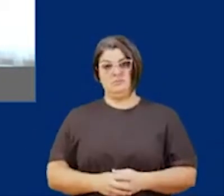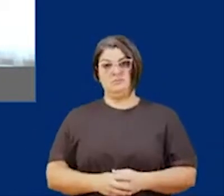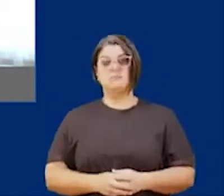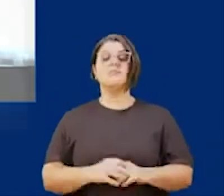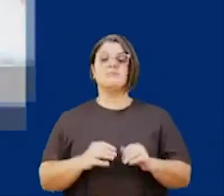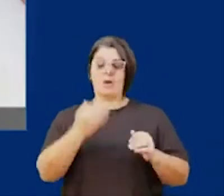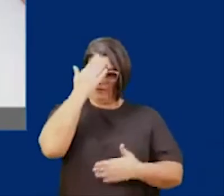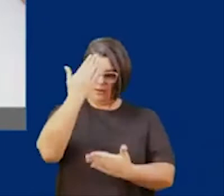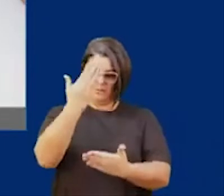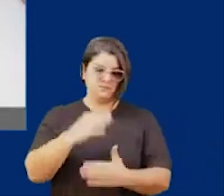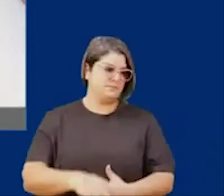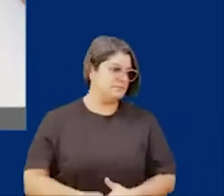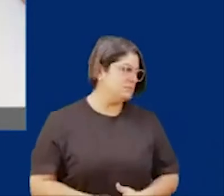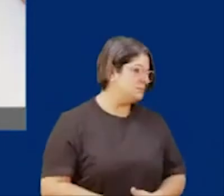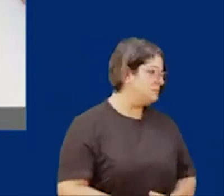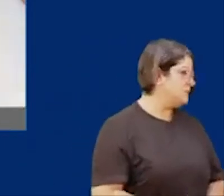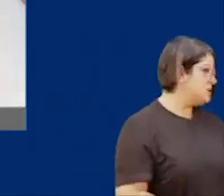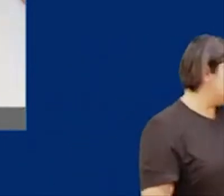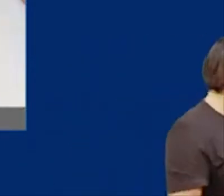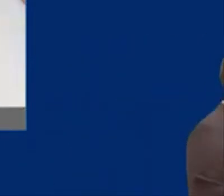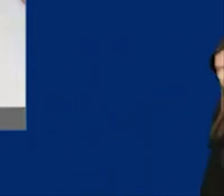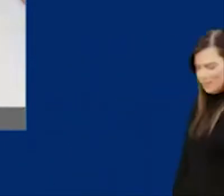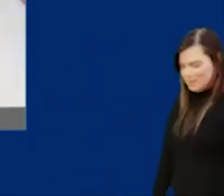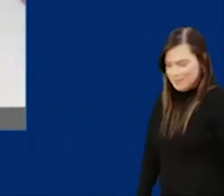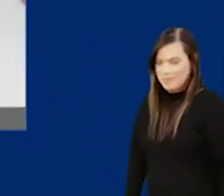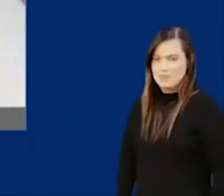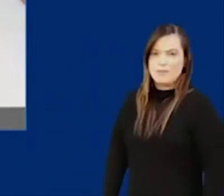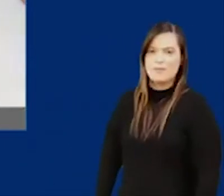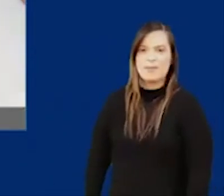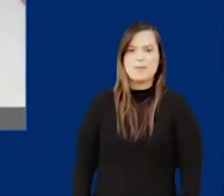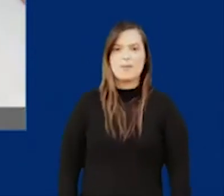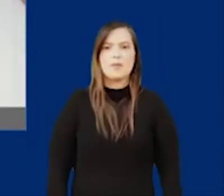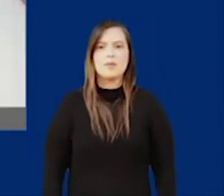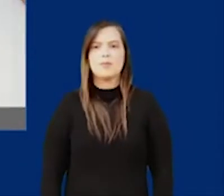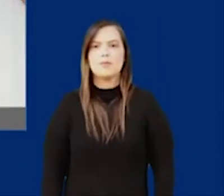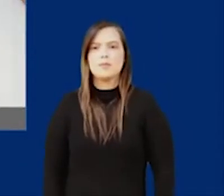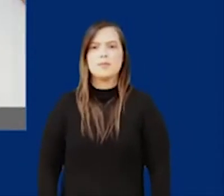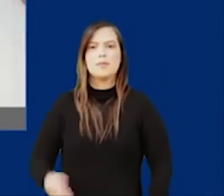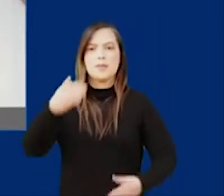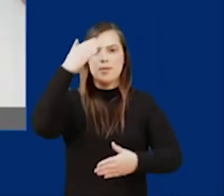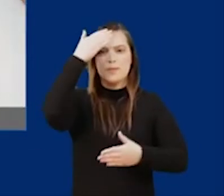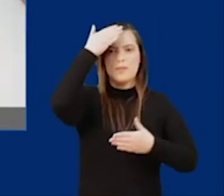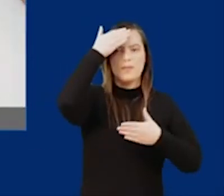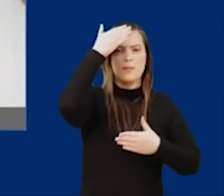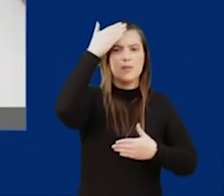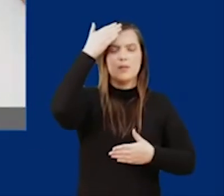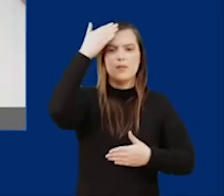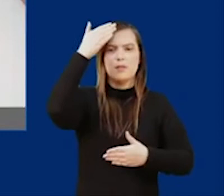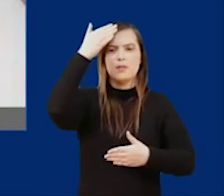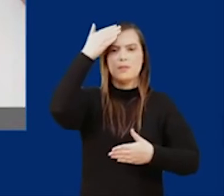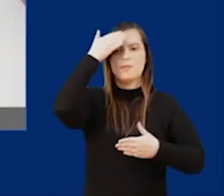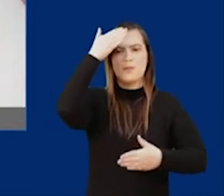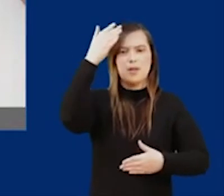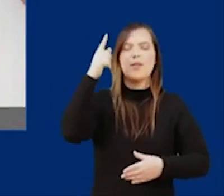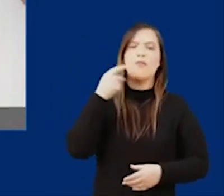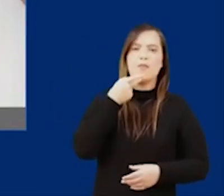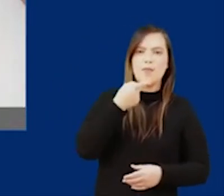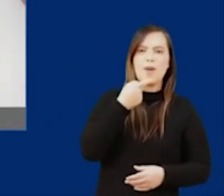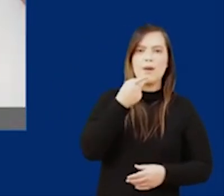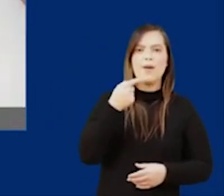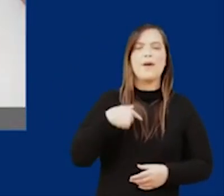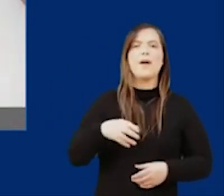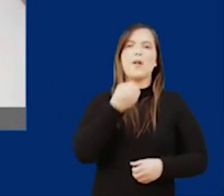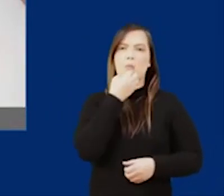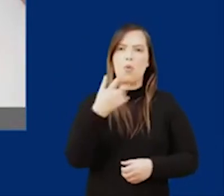obrigada. Obrigada, Inês, obrigada pela fala tão linda, né, tão acolhedora aí para todos nós que